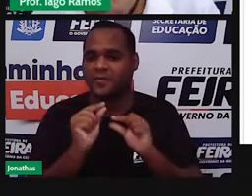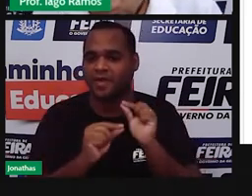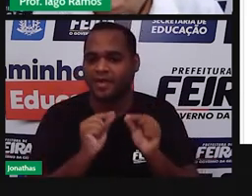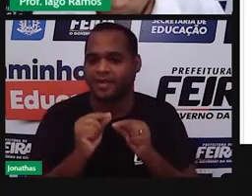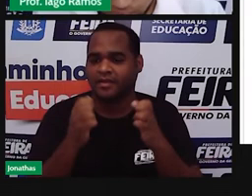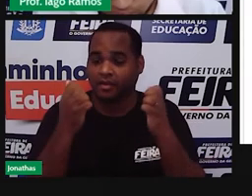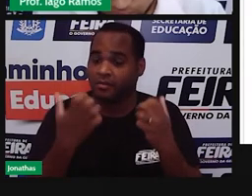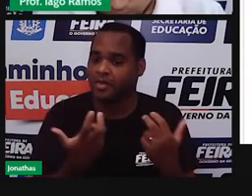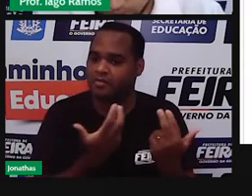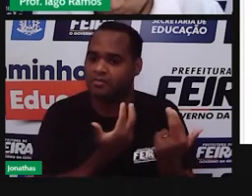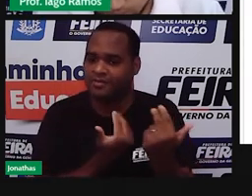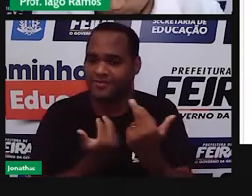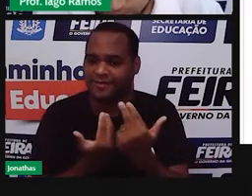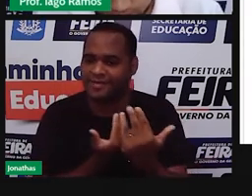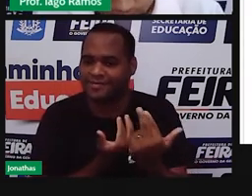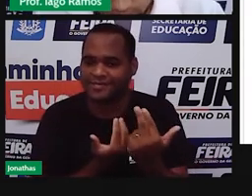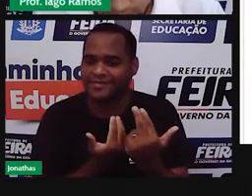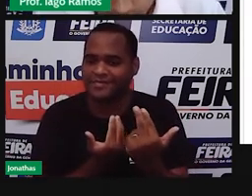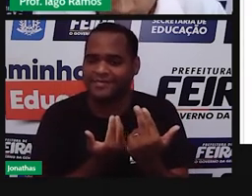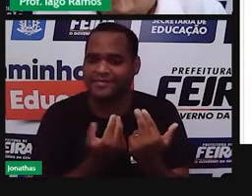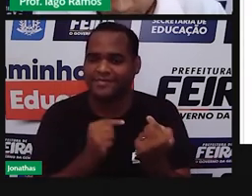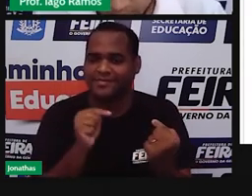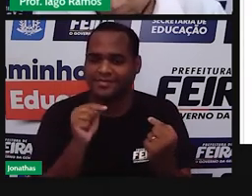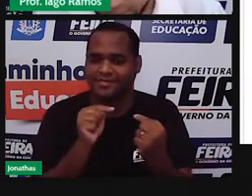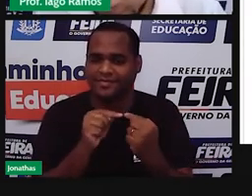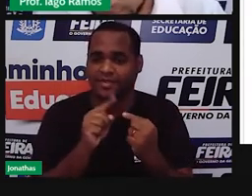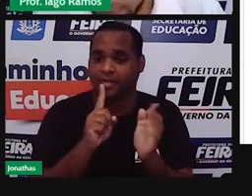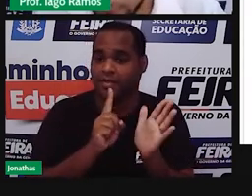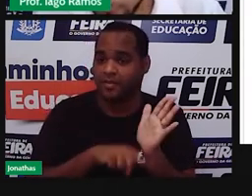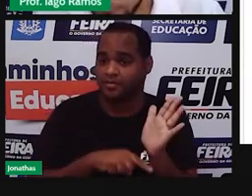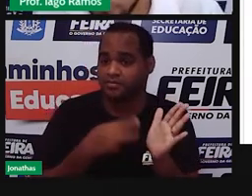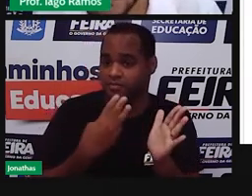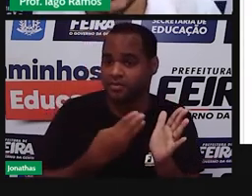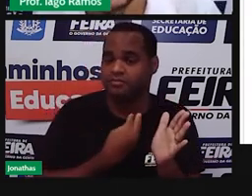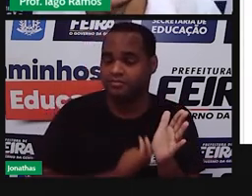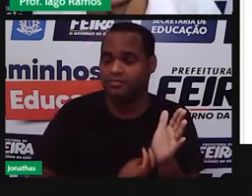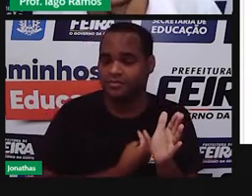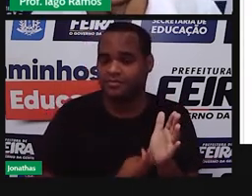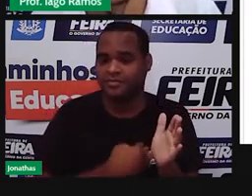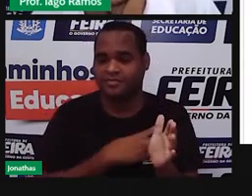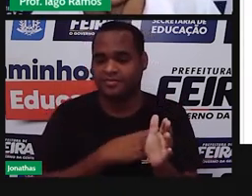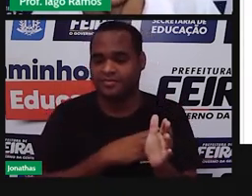Que é igual a menos 3.